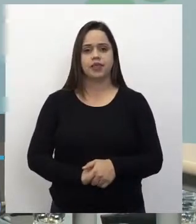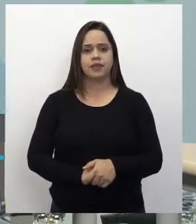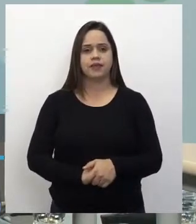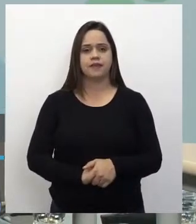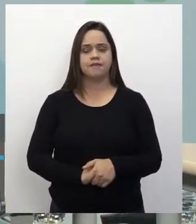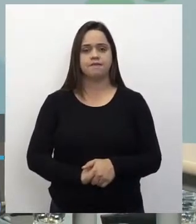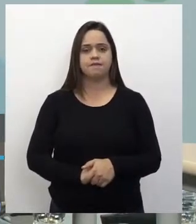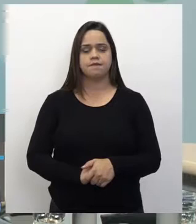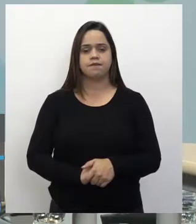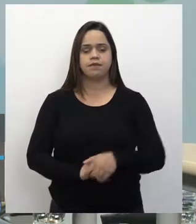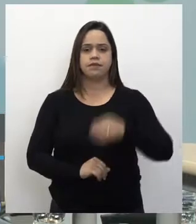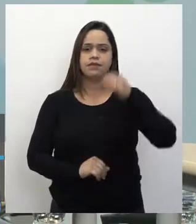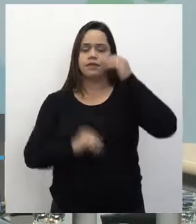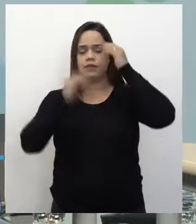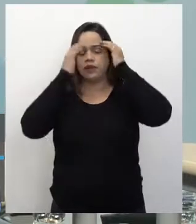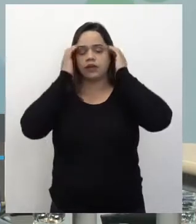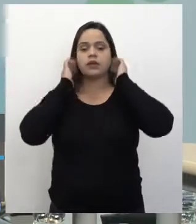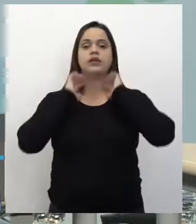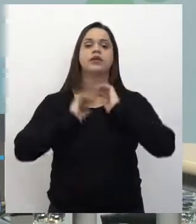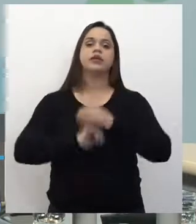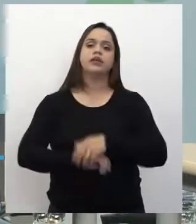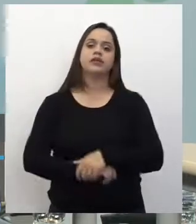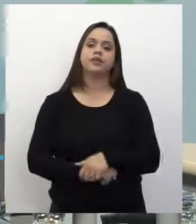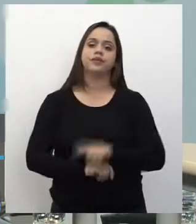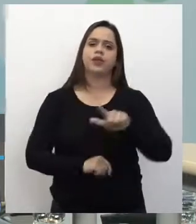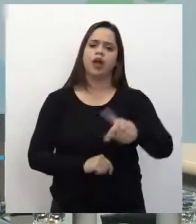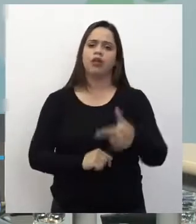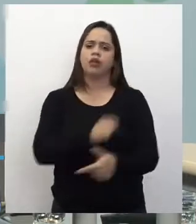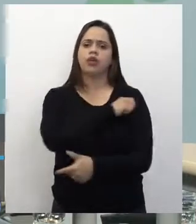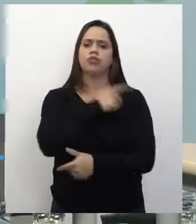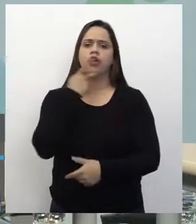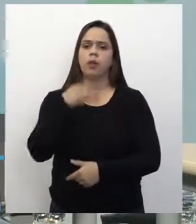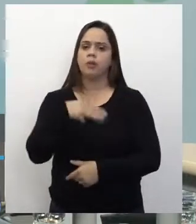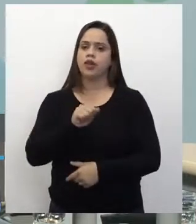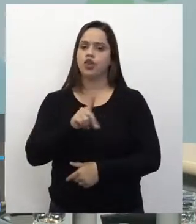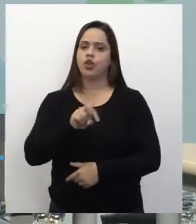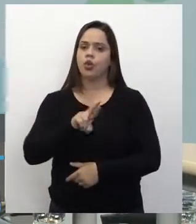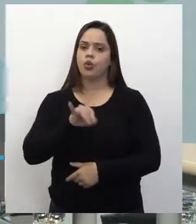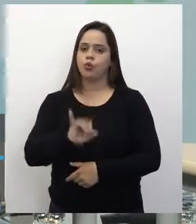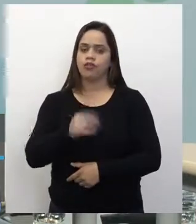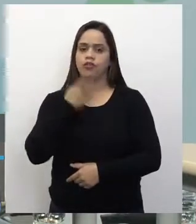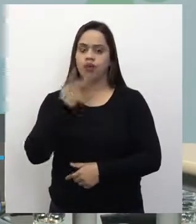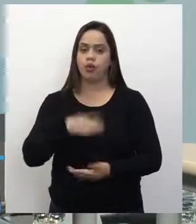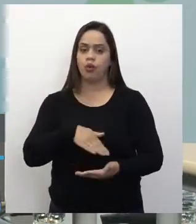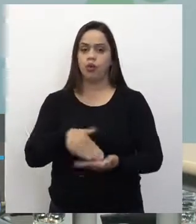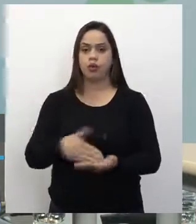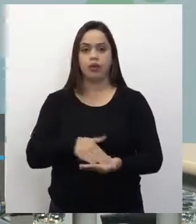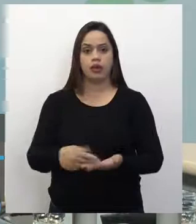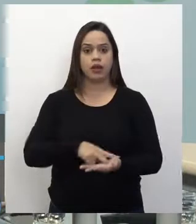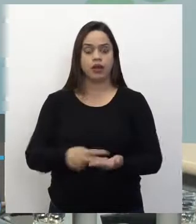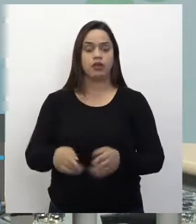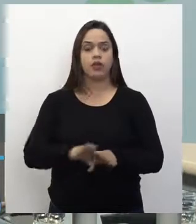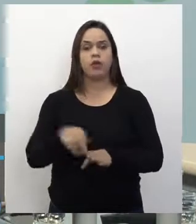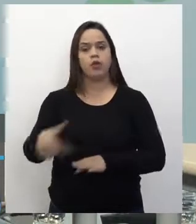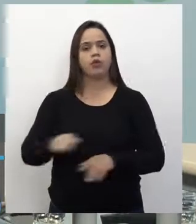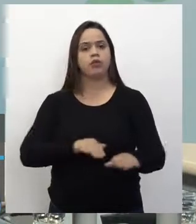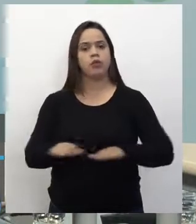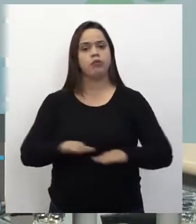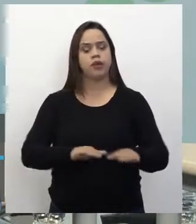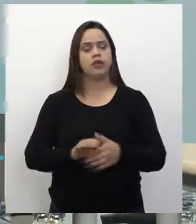Vamos ver. A Midori, interpretação. O Kaique cita por meio da